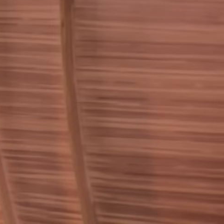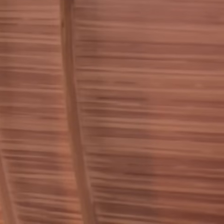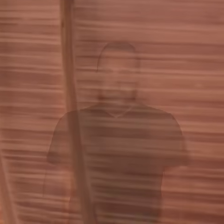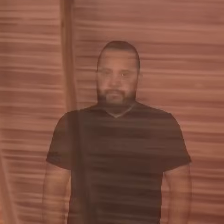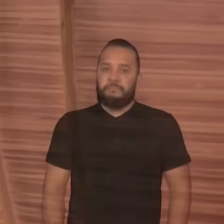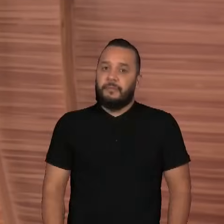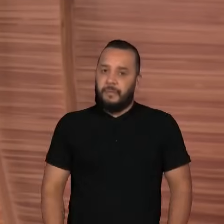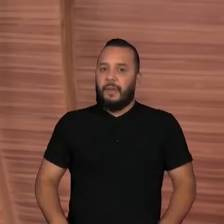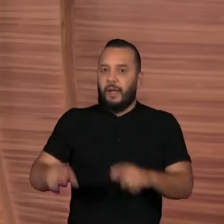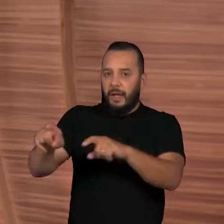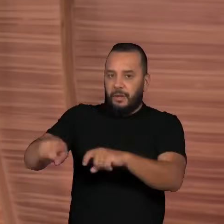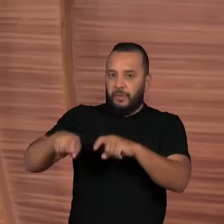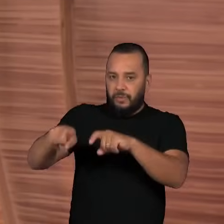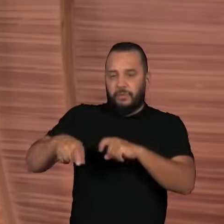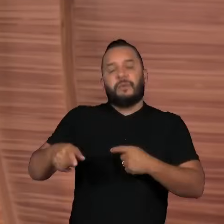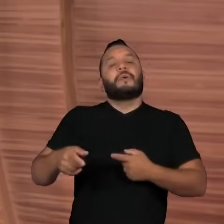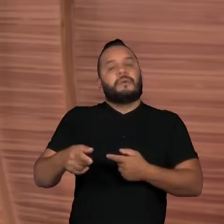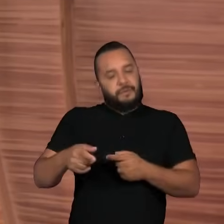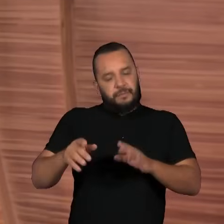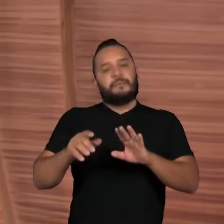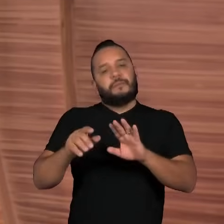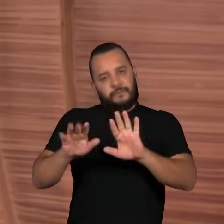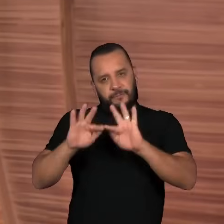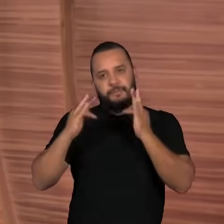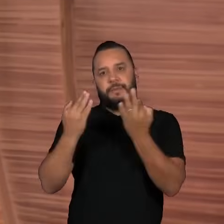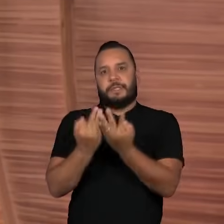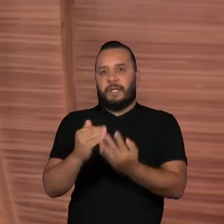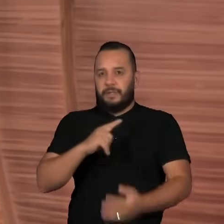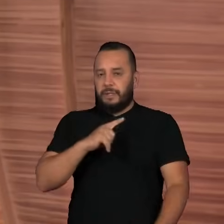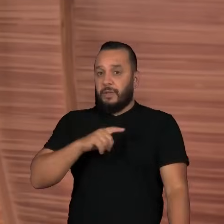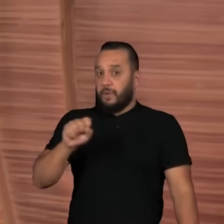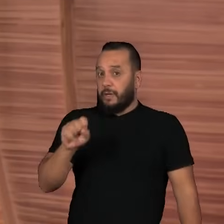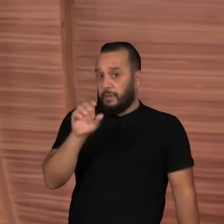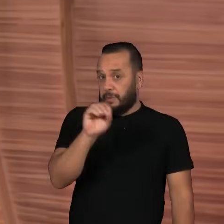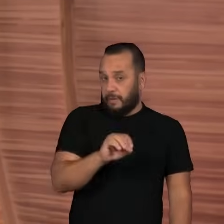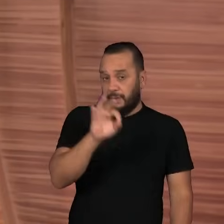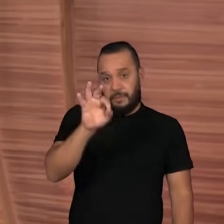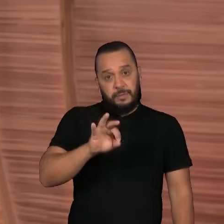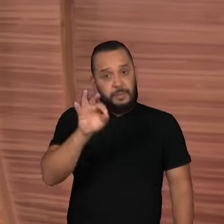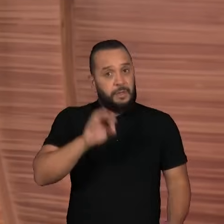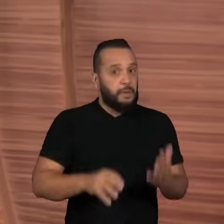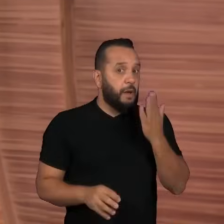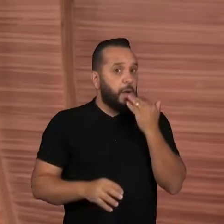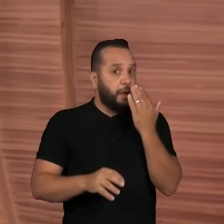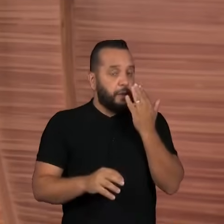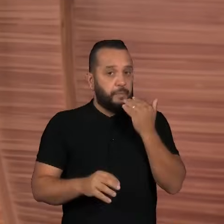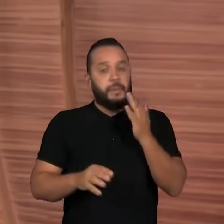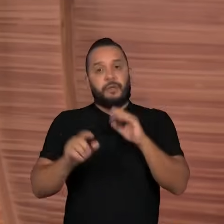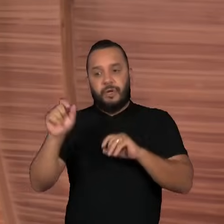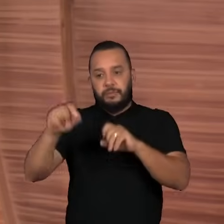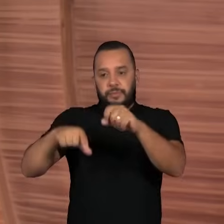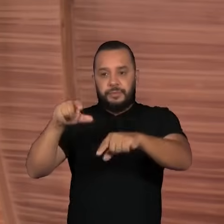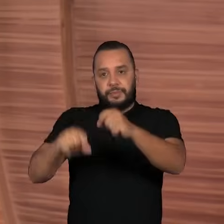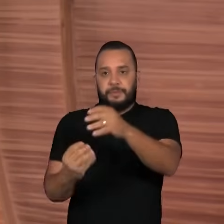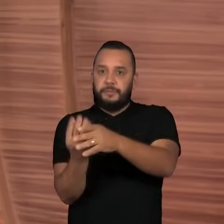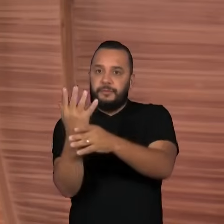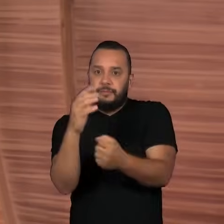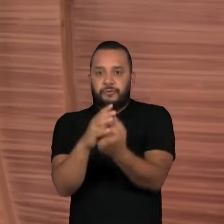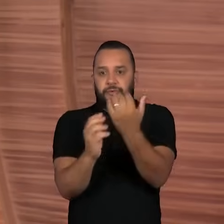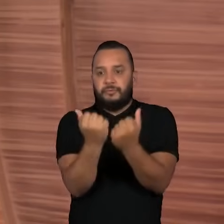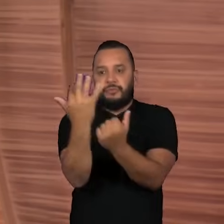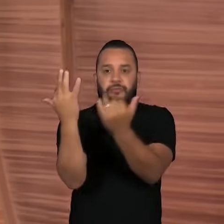A agricultura familiar responde por cerca de 80% dos alimentos produzidos no Brasil. Os